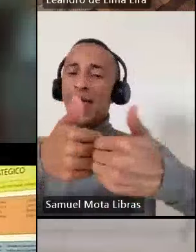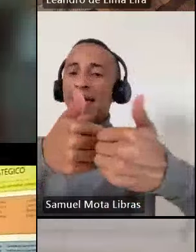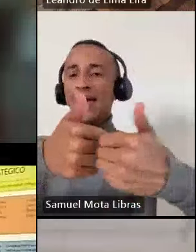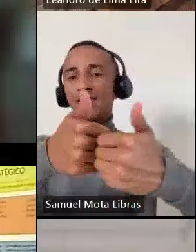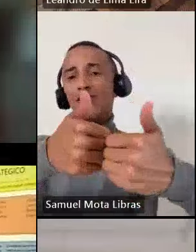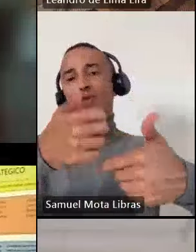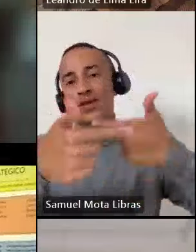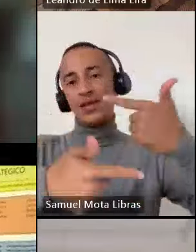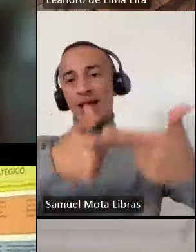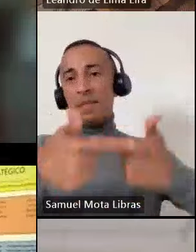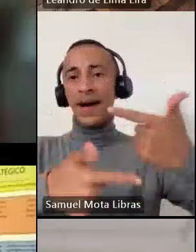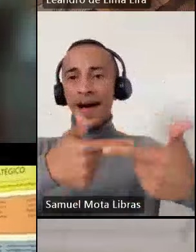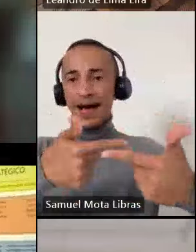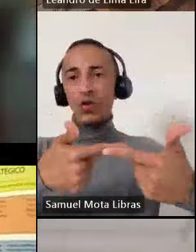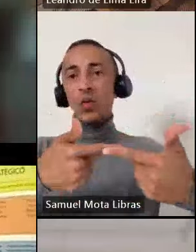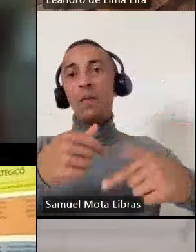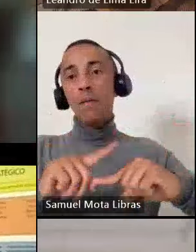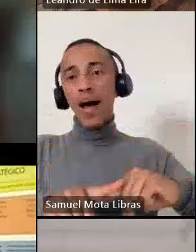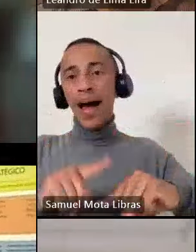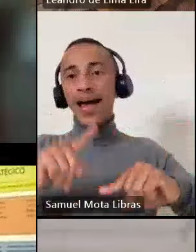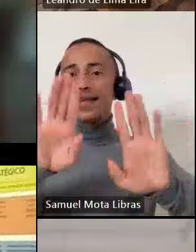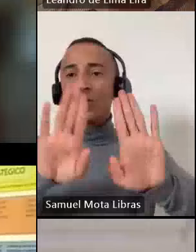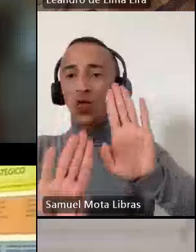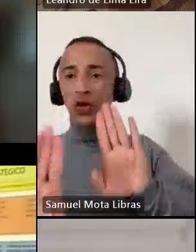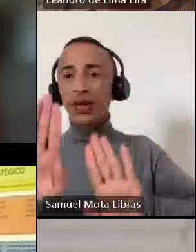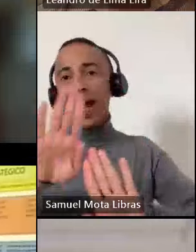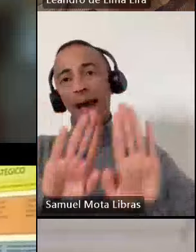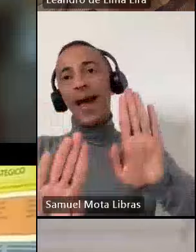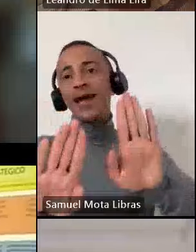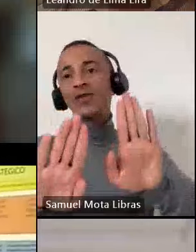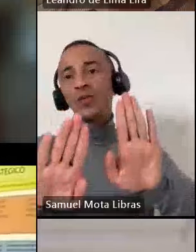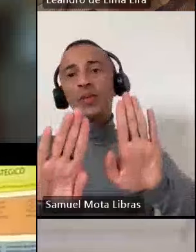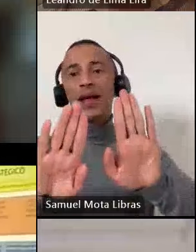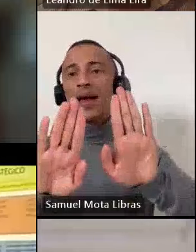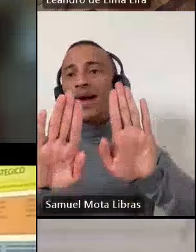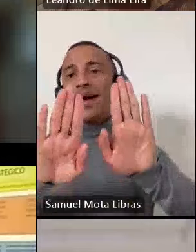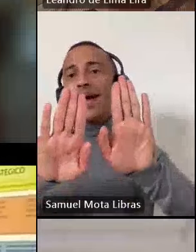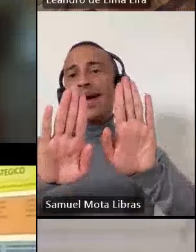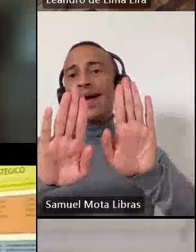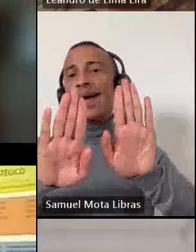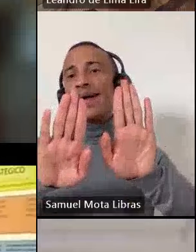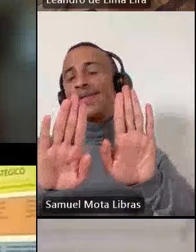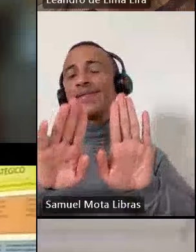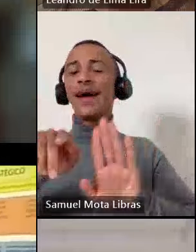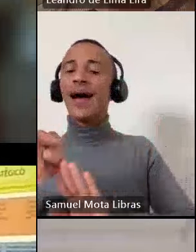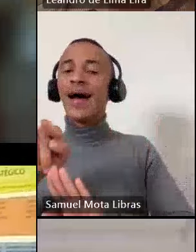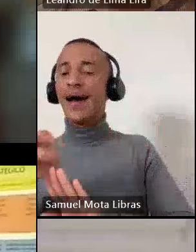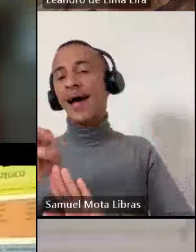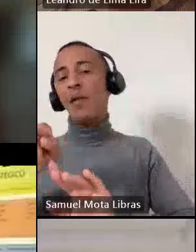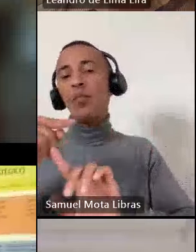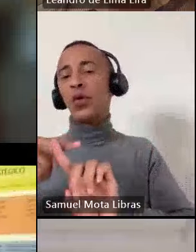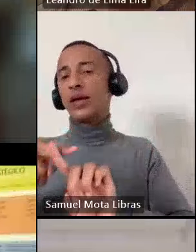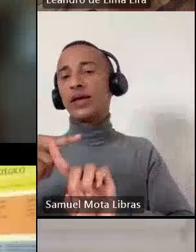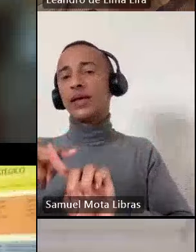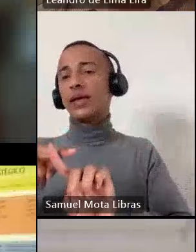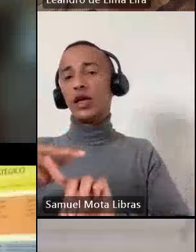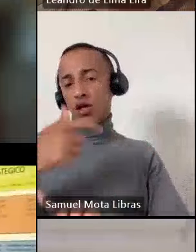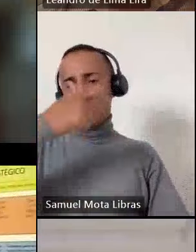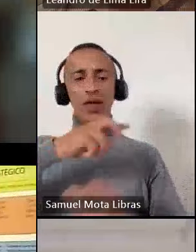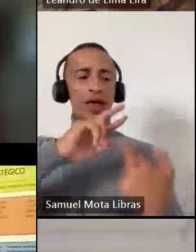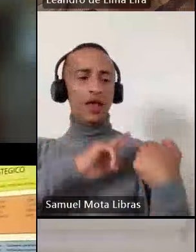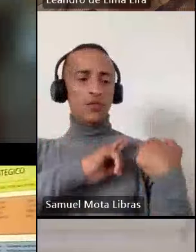tomando cuidado para que a gente evite fazer chegar no desenho de cogestão não é isso a responsabilidade do gestor mas a gente consegue